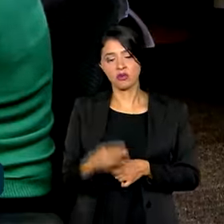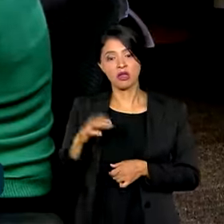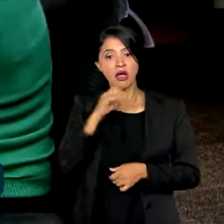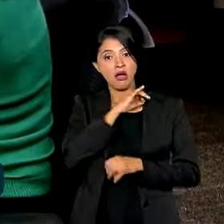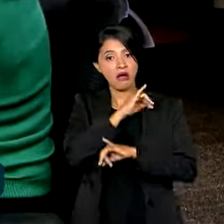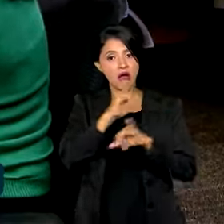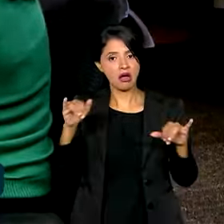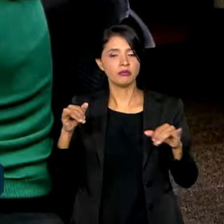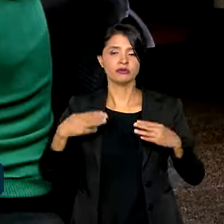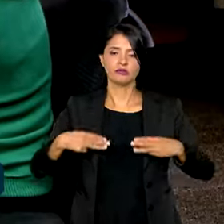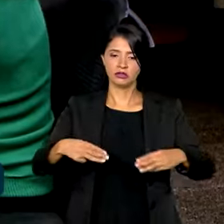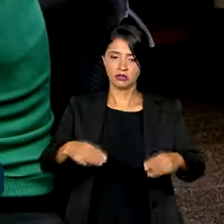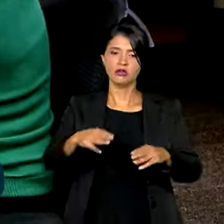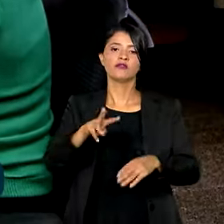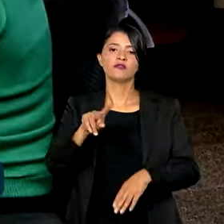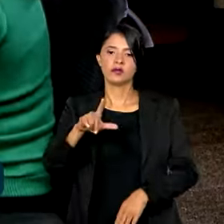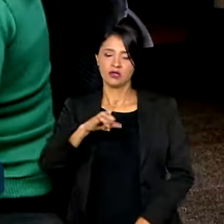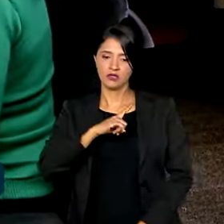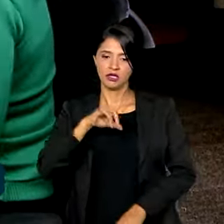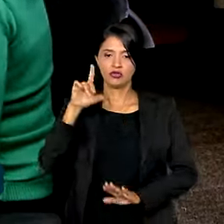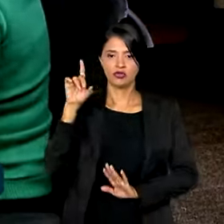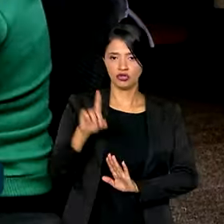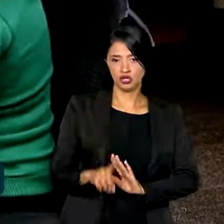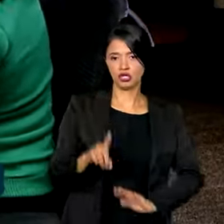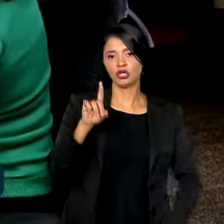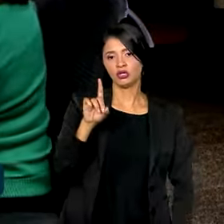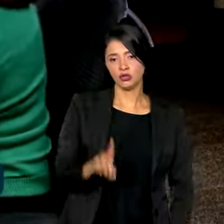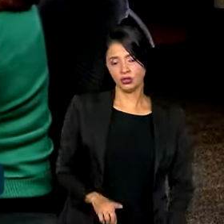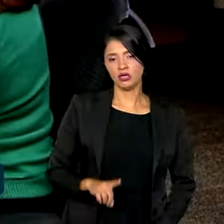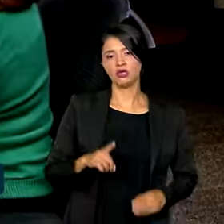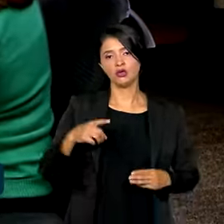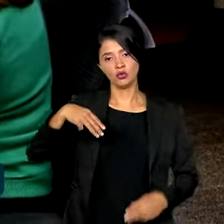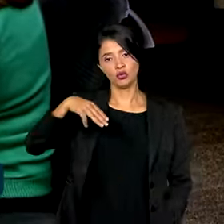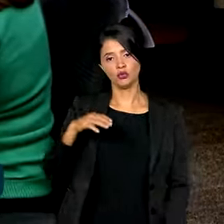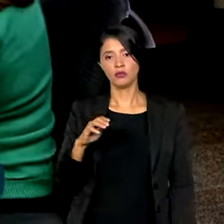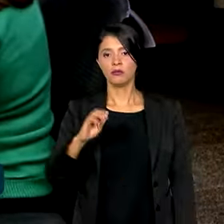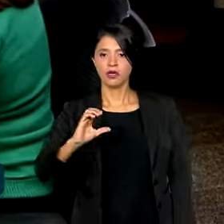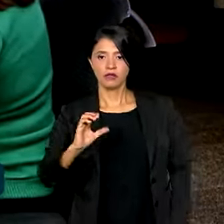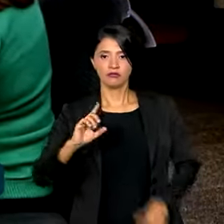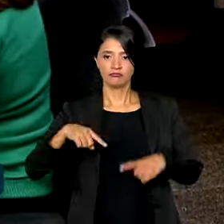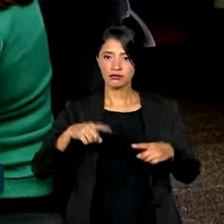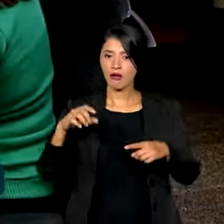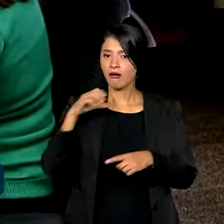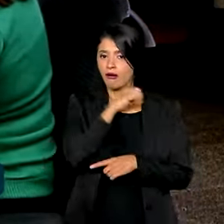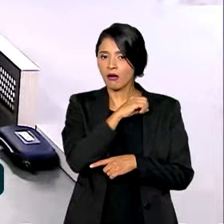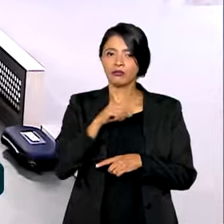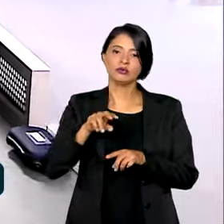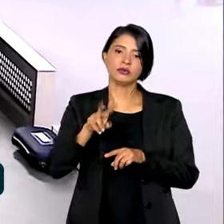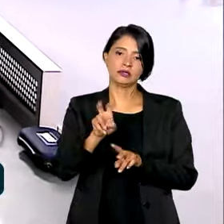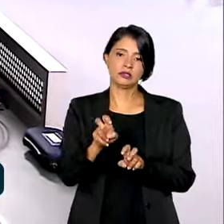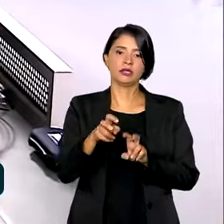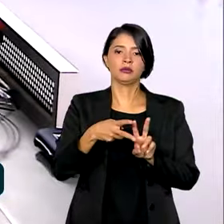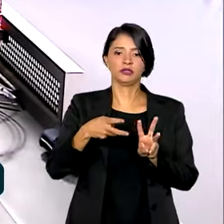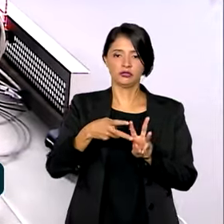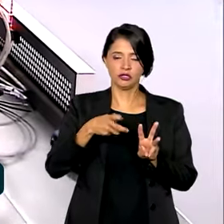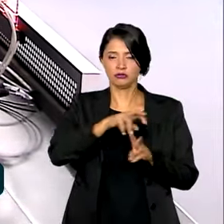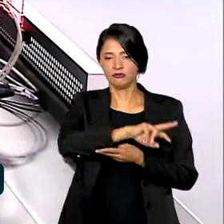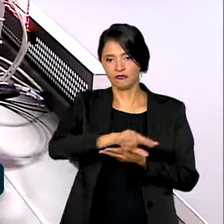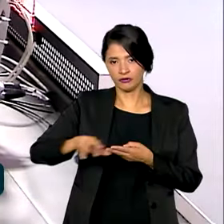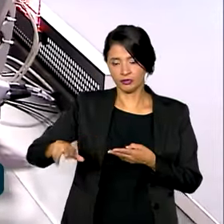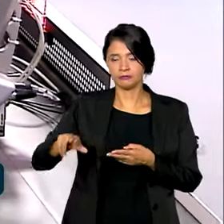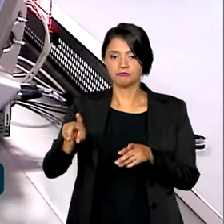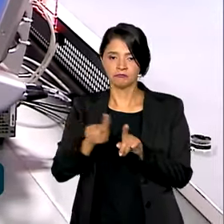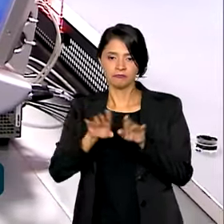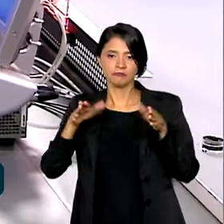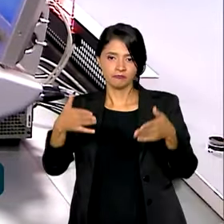breve, o Ministério contará com uma diretoria no Ministério da Educação para avançar nas questões indígenas. O fórum trouxe a